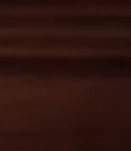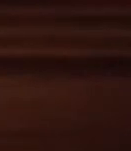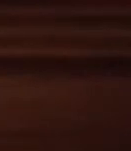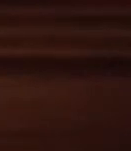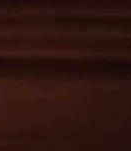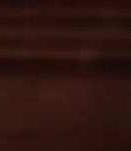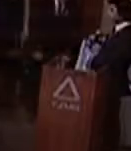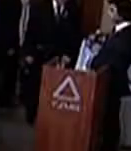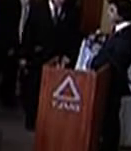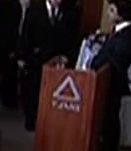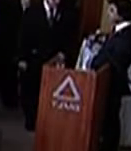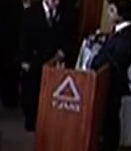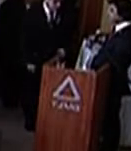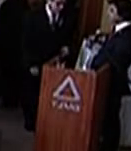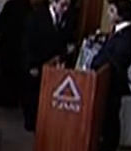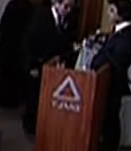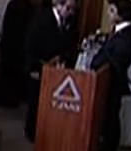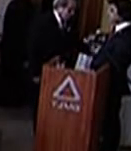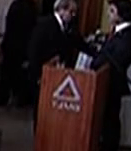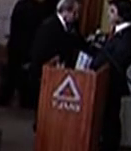uma semana.